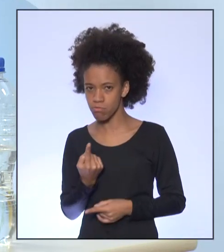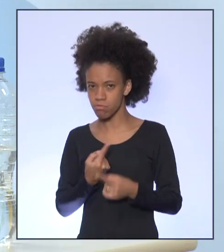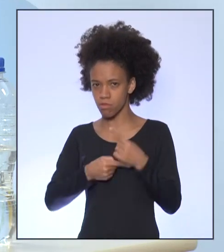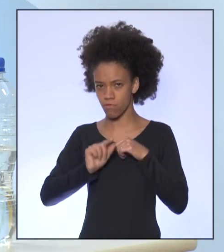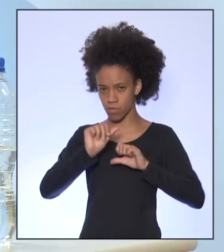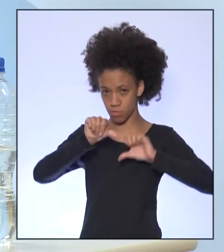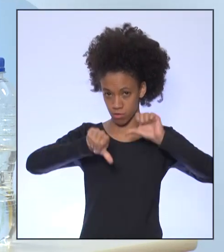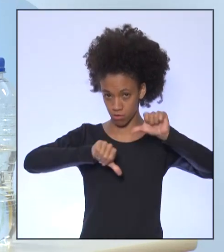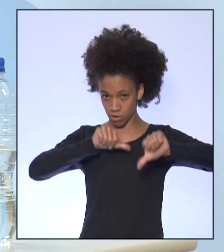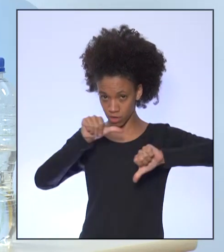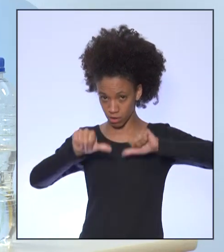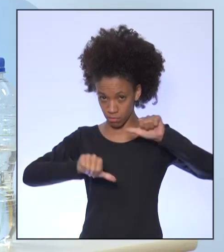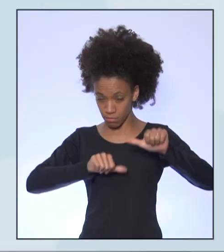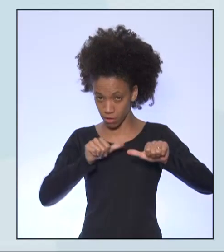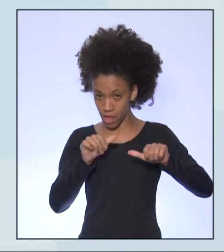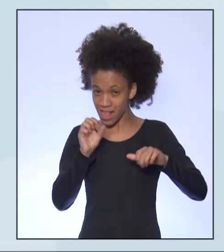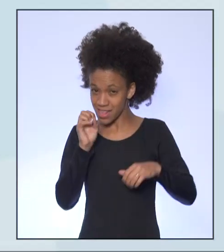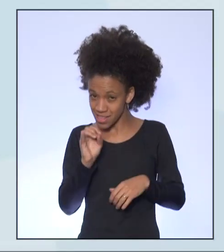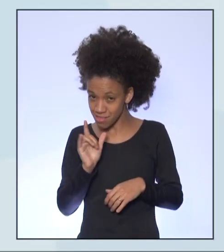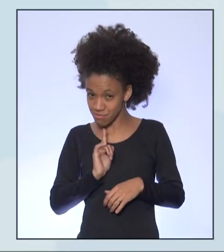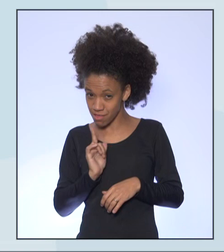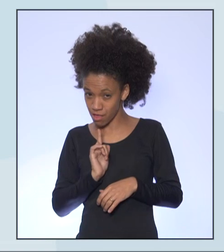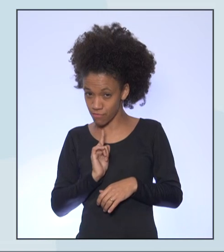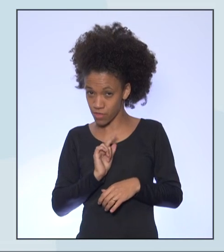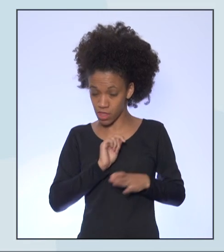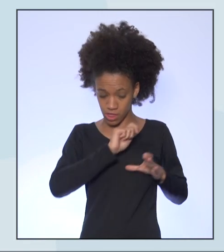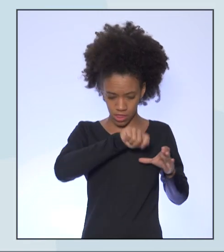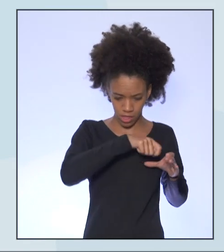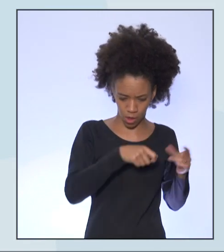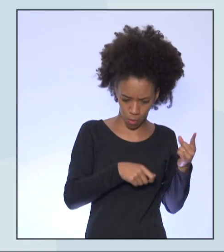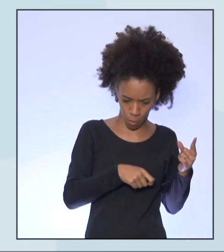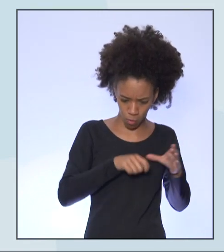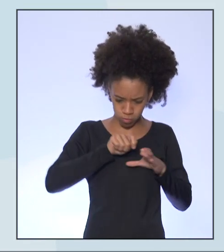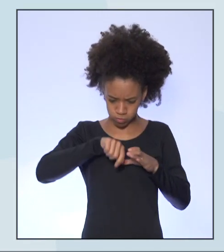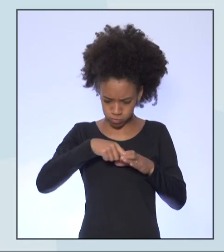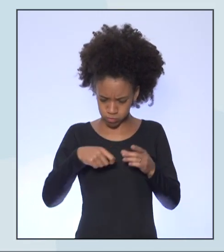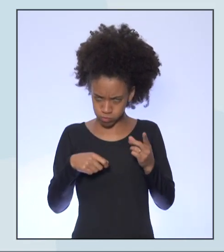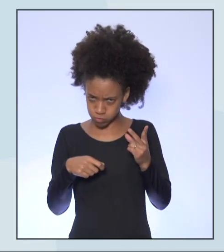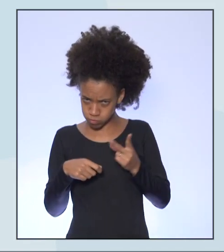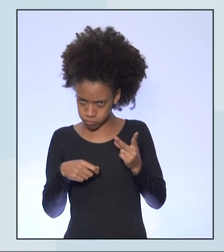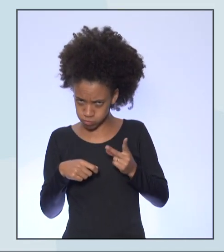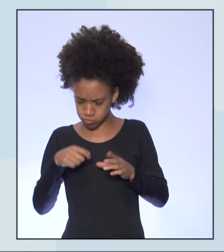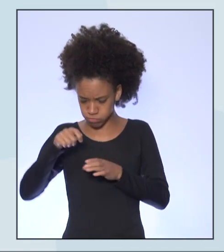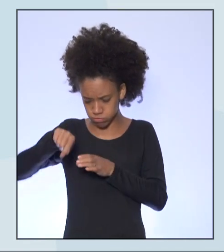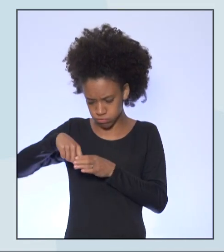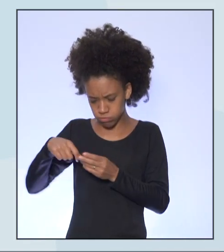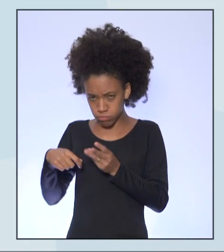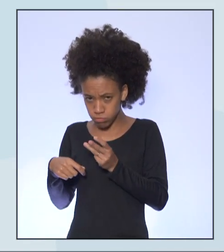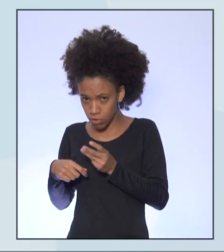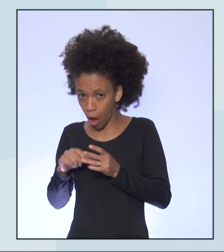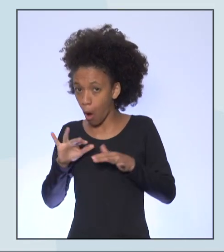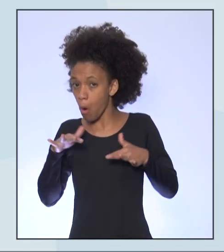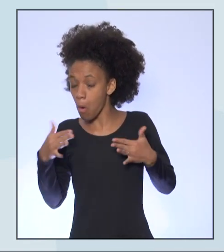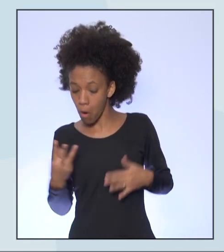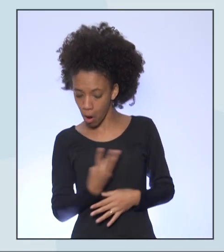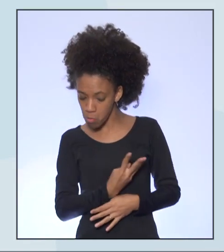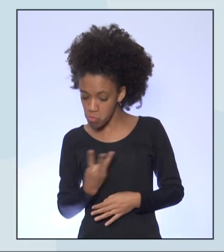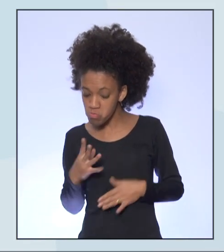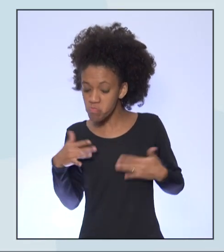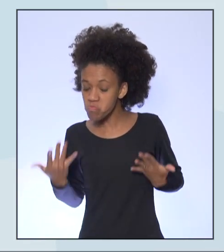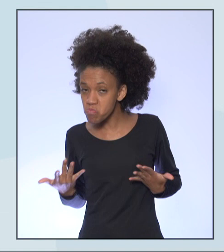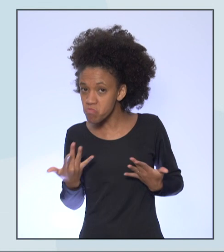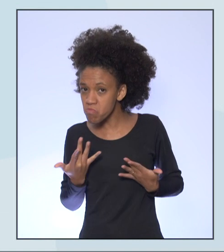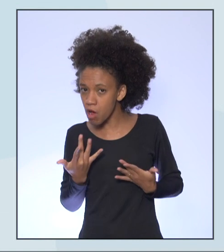química? Se houve uma transformação química na solução 1, na mistura de água com açúcar, se houve uma transformação química na